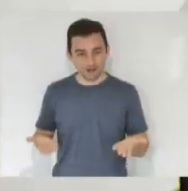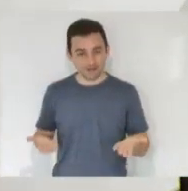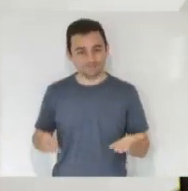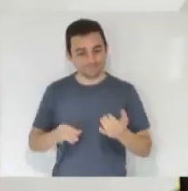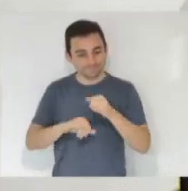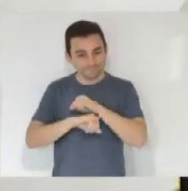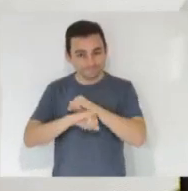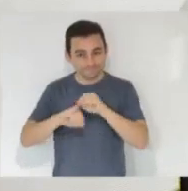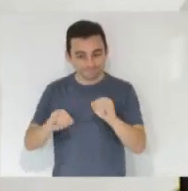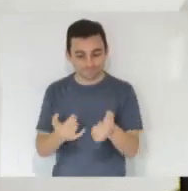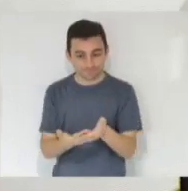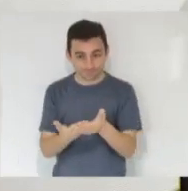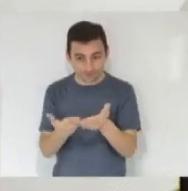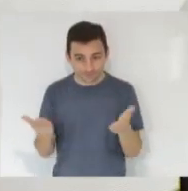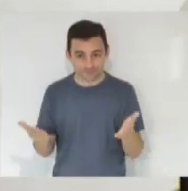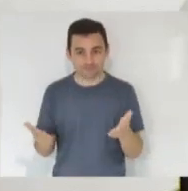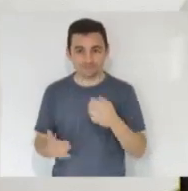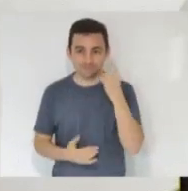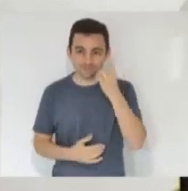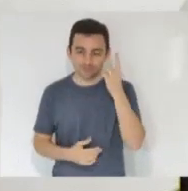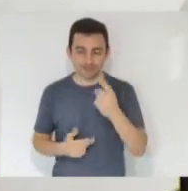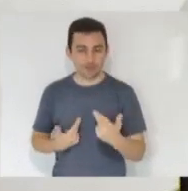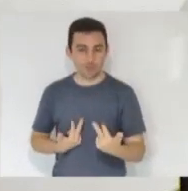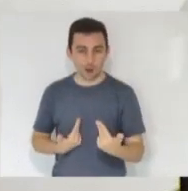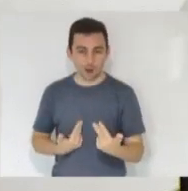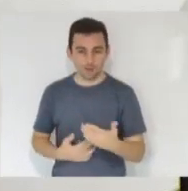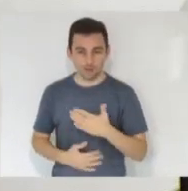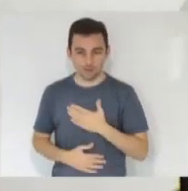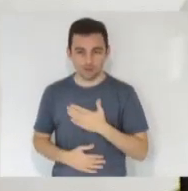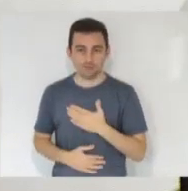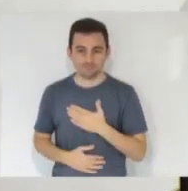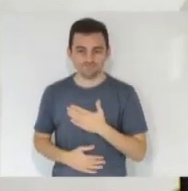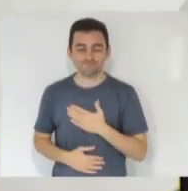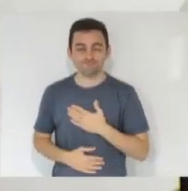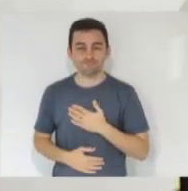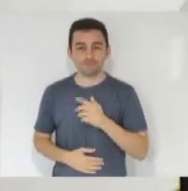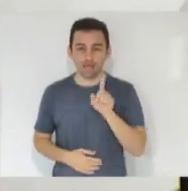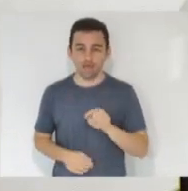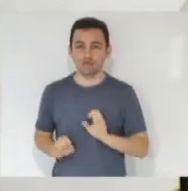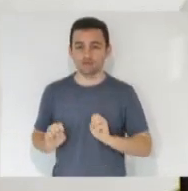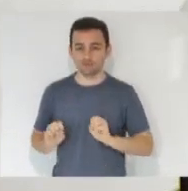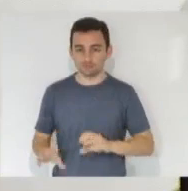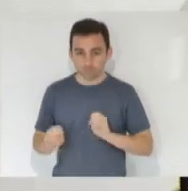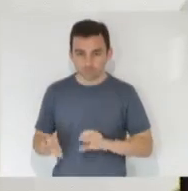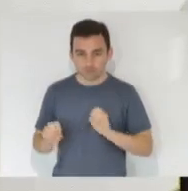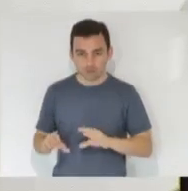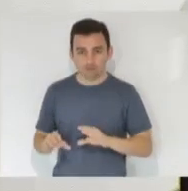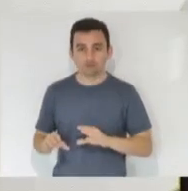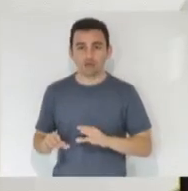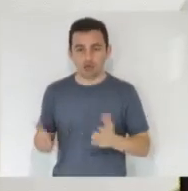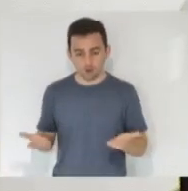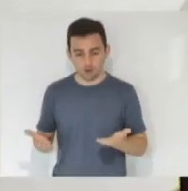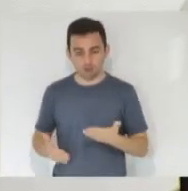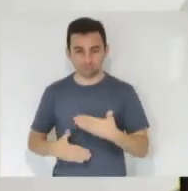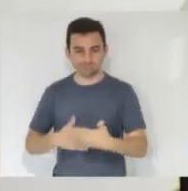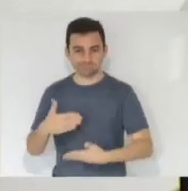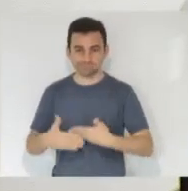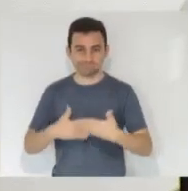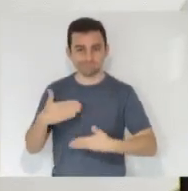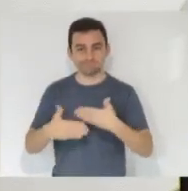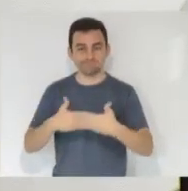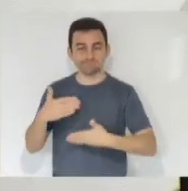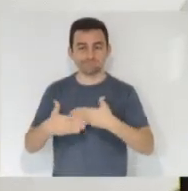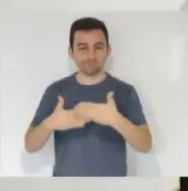senhoras deputados que, como eu, acreditam que com a educação que a gente avança, se desenvolve